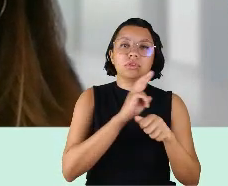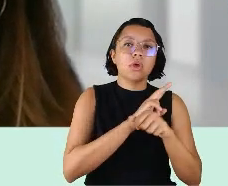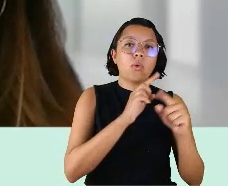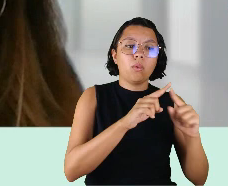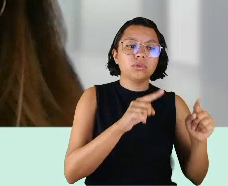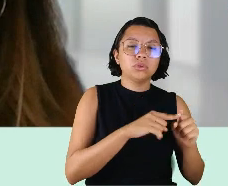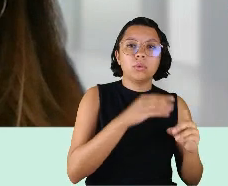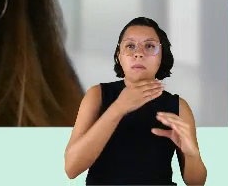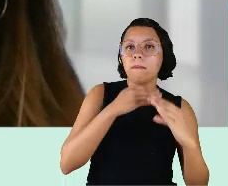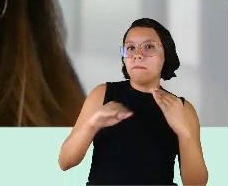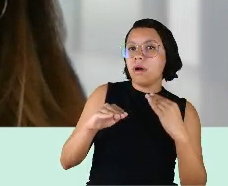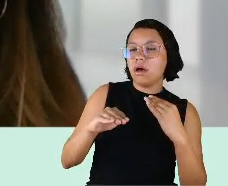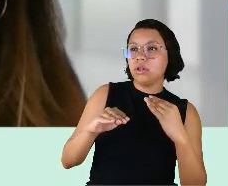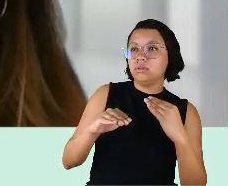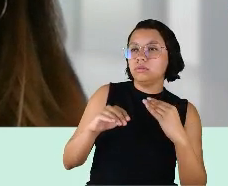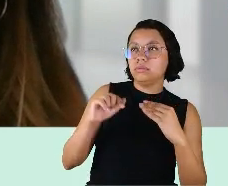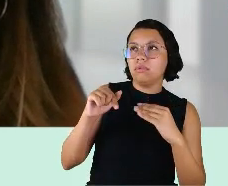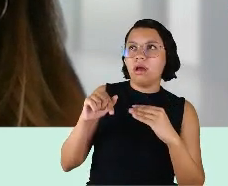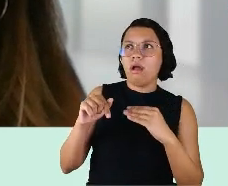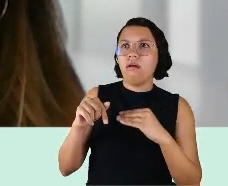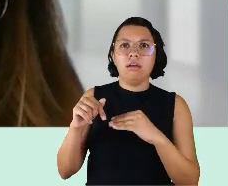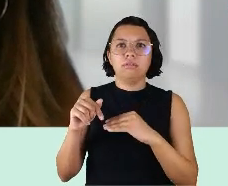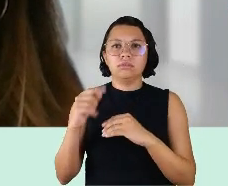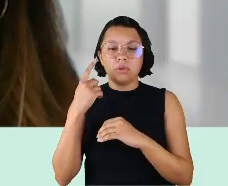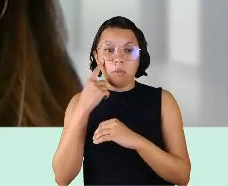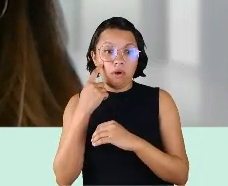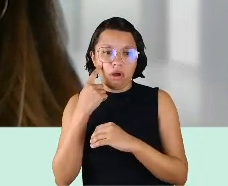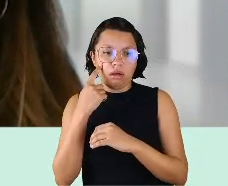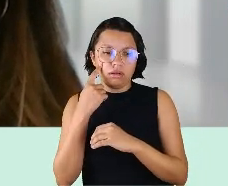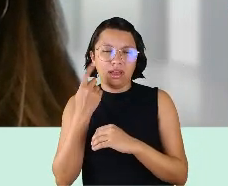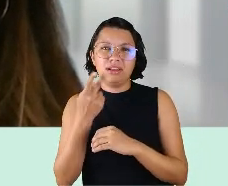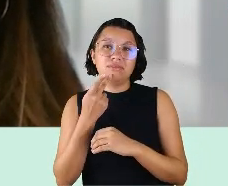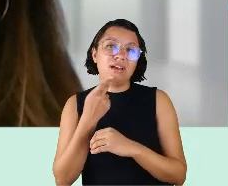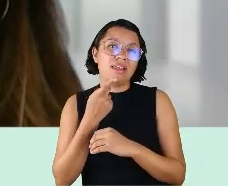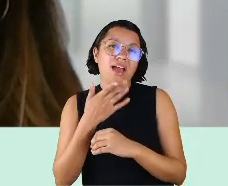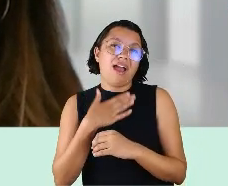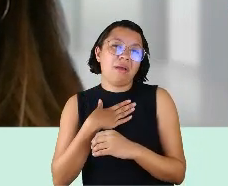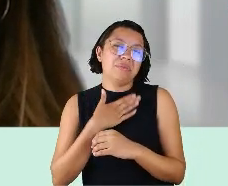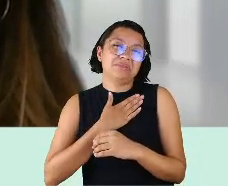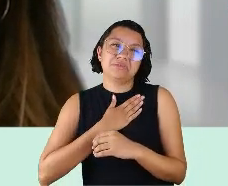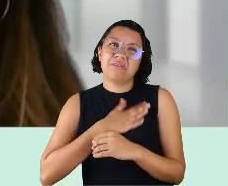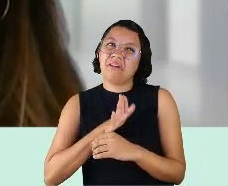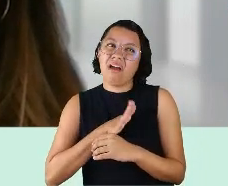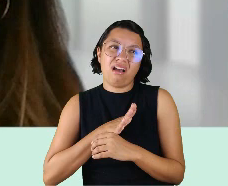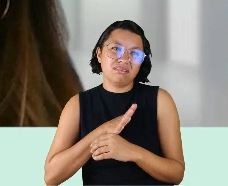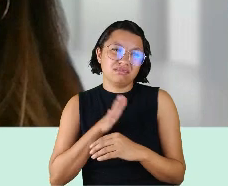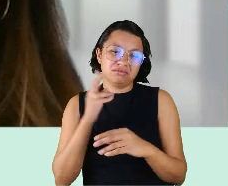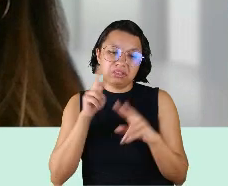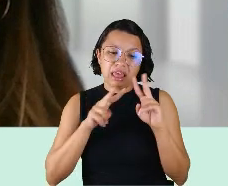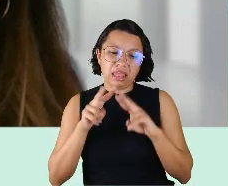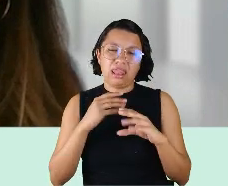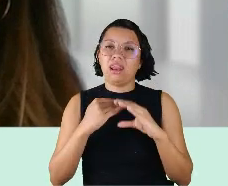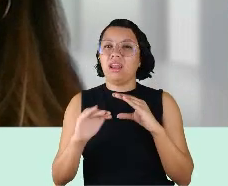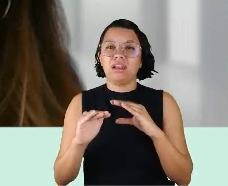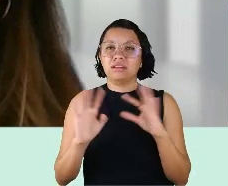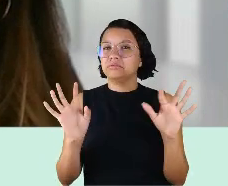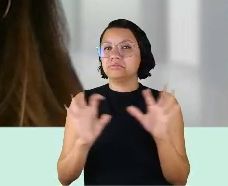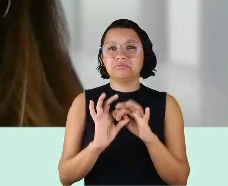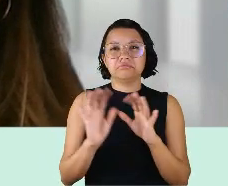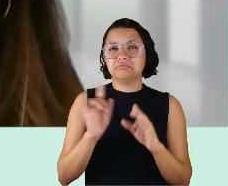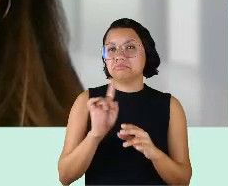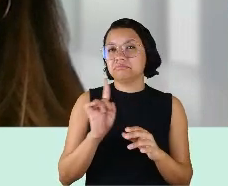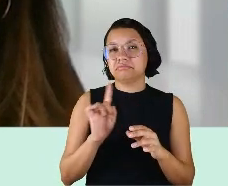corregedoria manda um e-mail, ele não abre, ele fala para a corregedora, mas eu não gosto de abrir e-mail, eu não sou muito